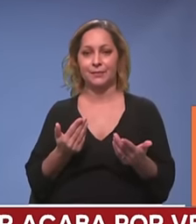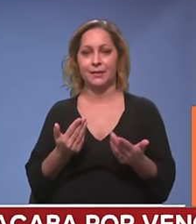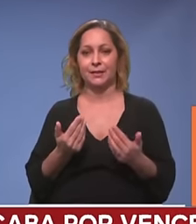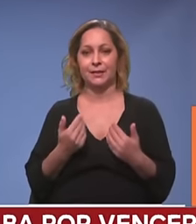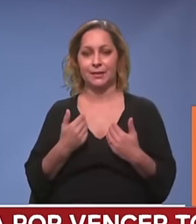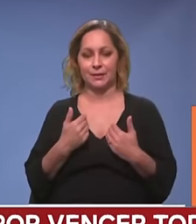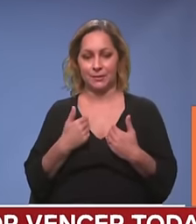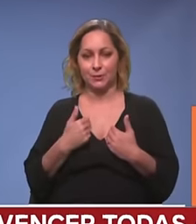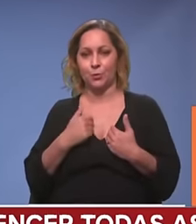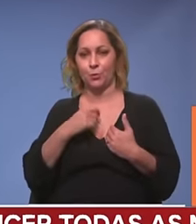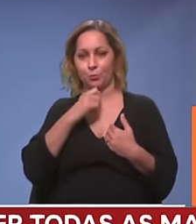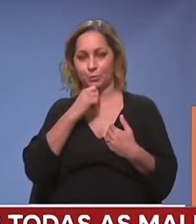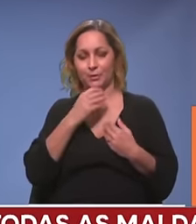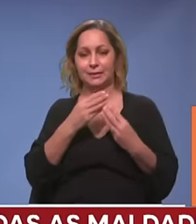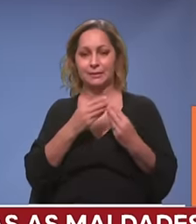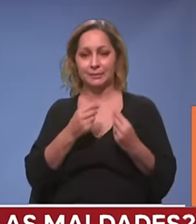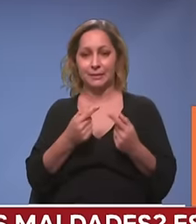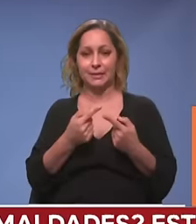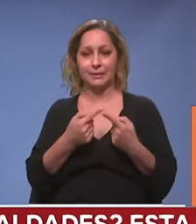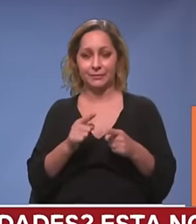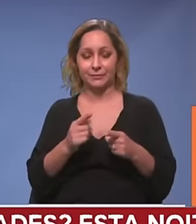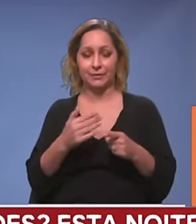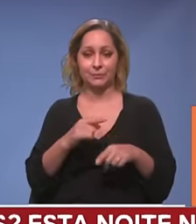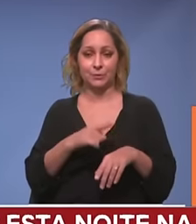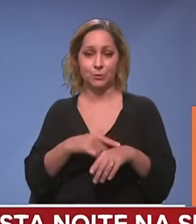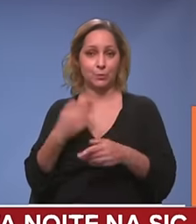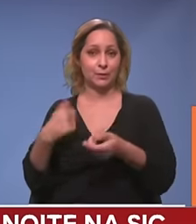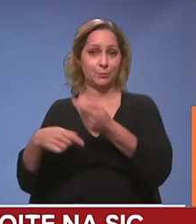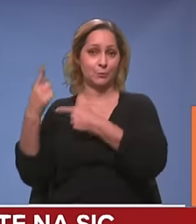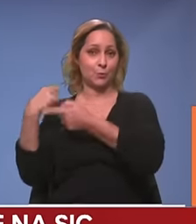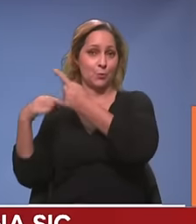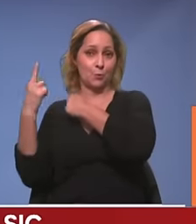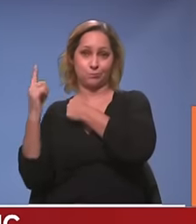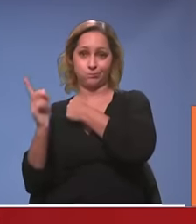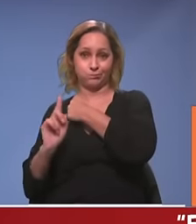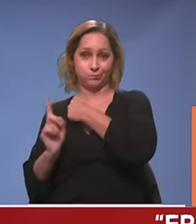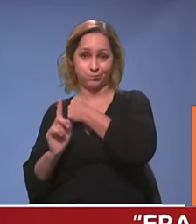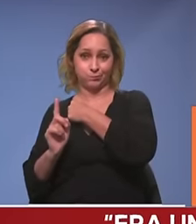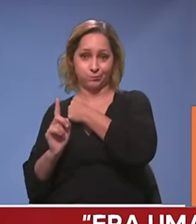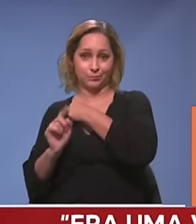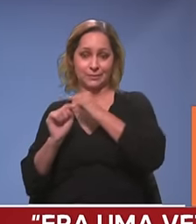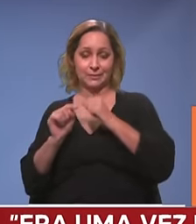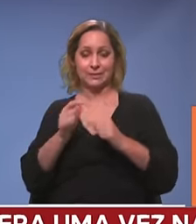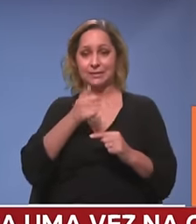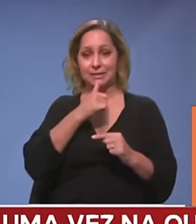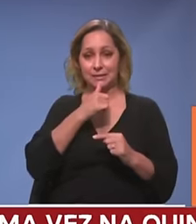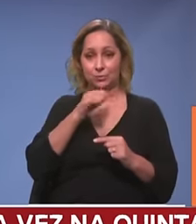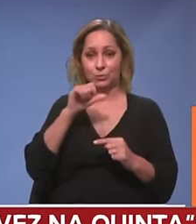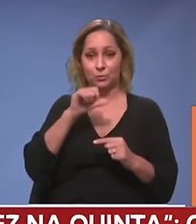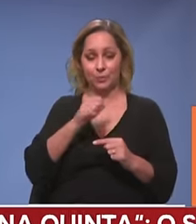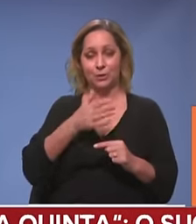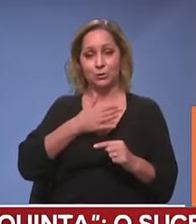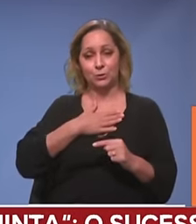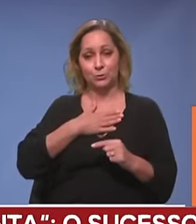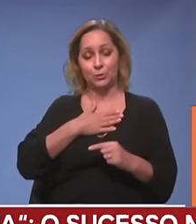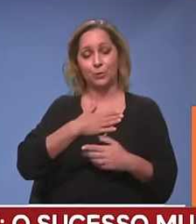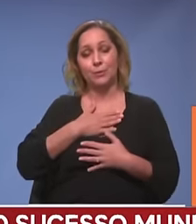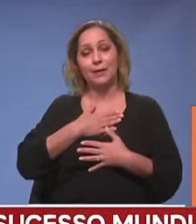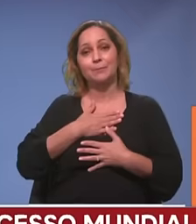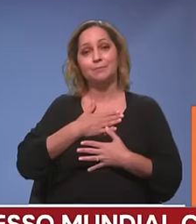feito outra maneira mas como o tempo não anda para trás não é e se calhar são as maisis decisões que nos fazem crescer